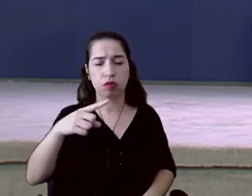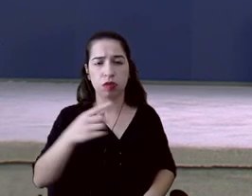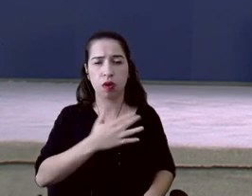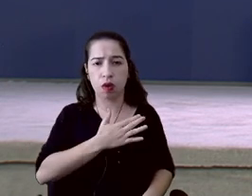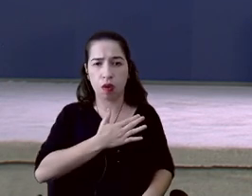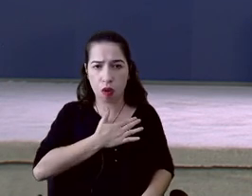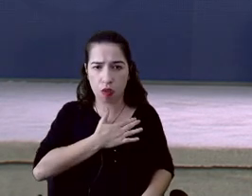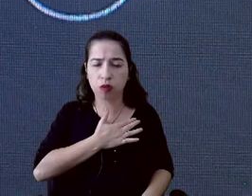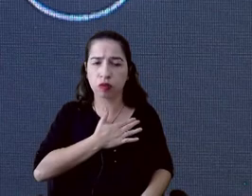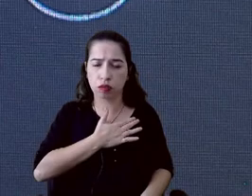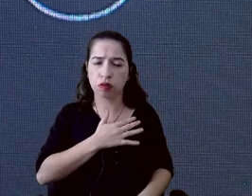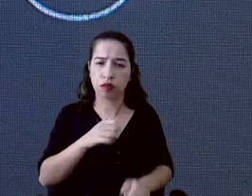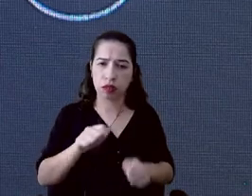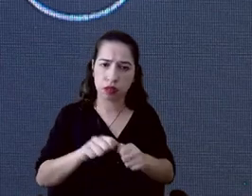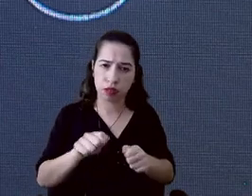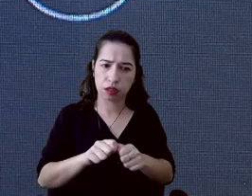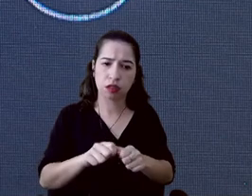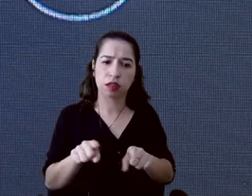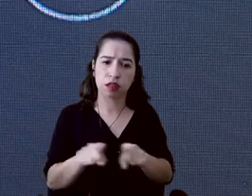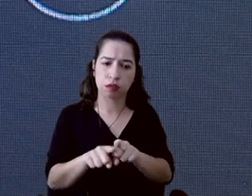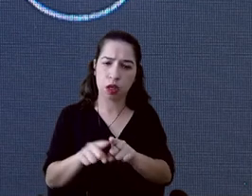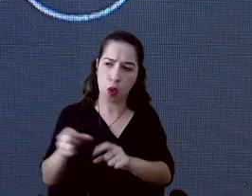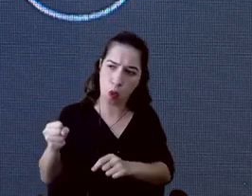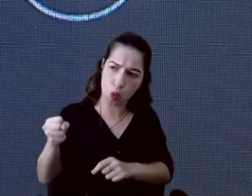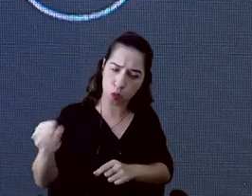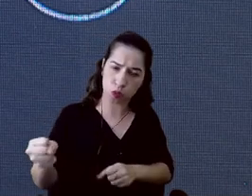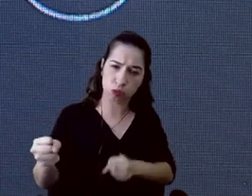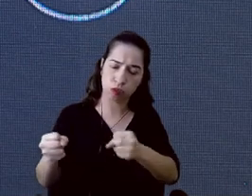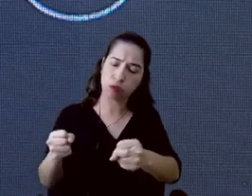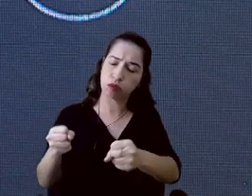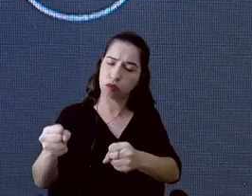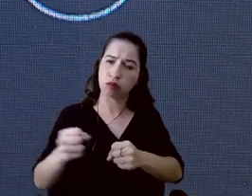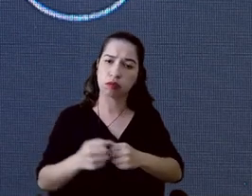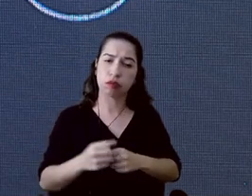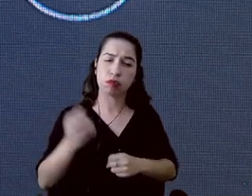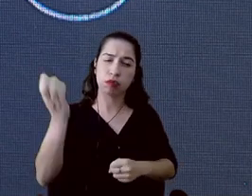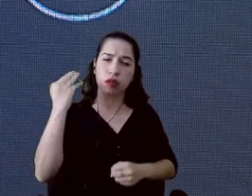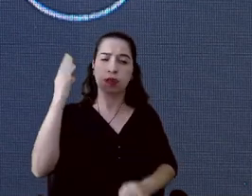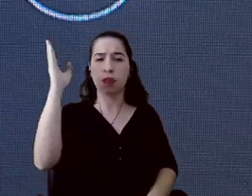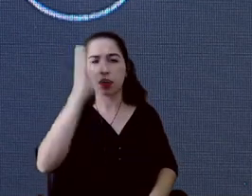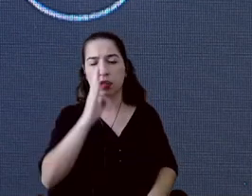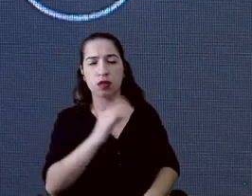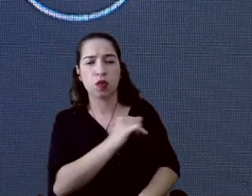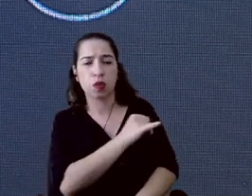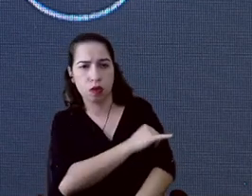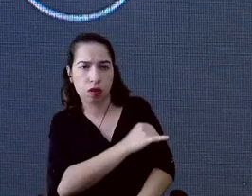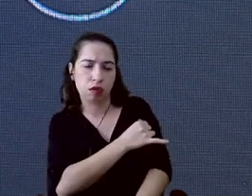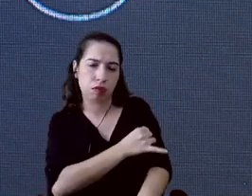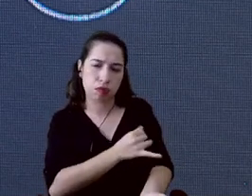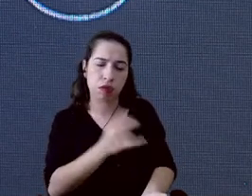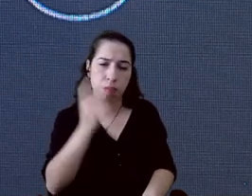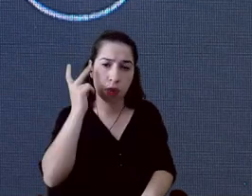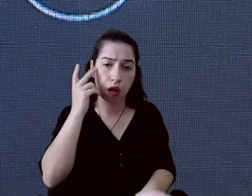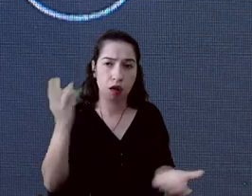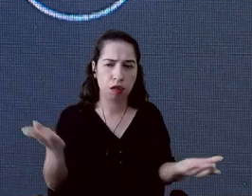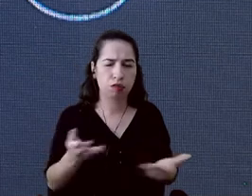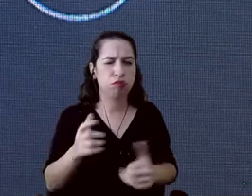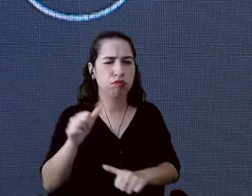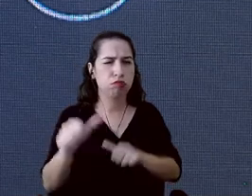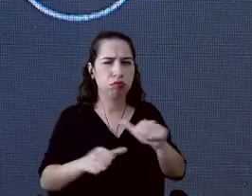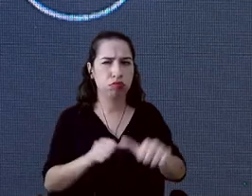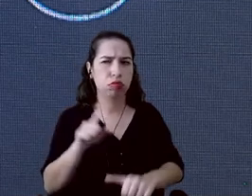statements nós somos sempre foi no Brasil foi no Rio foi em São Paulo tudo né Agora vamos colocar no México